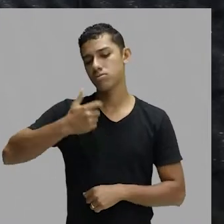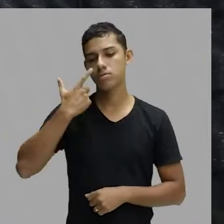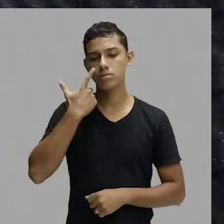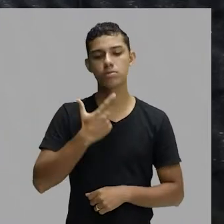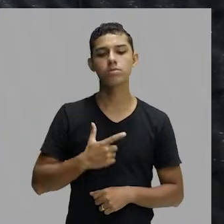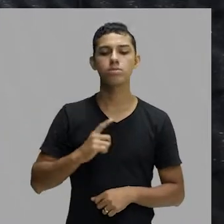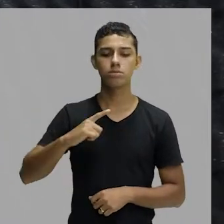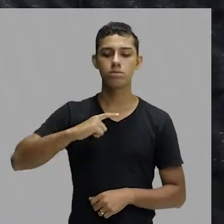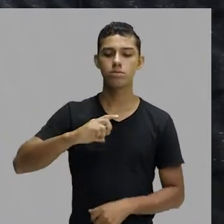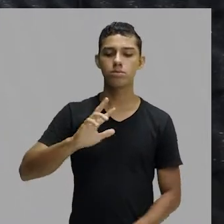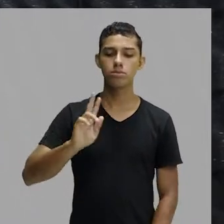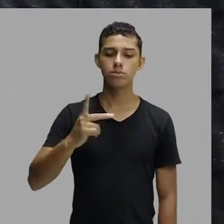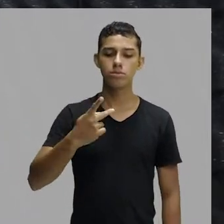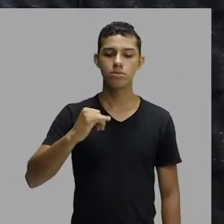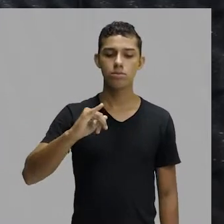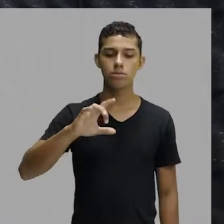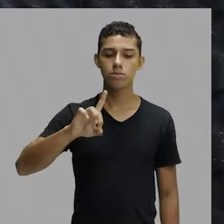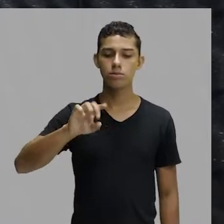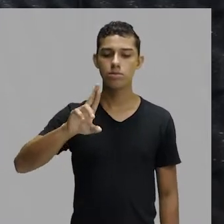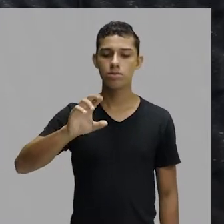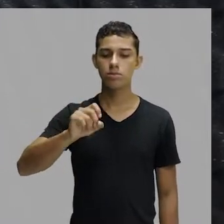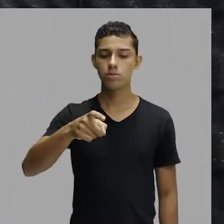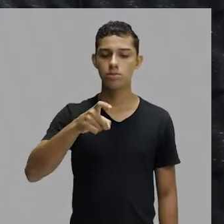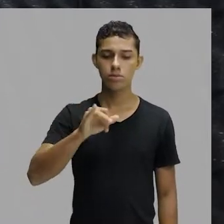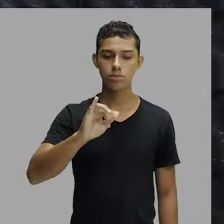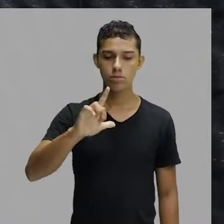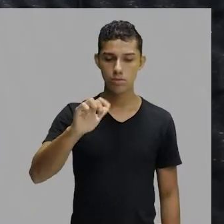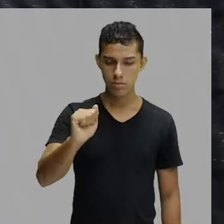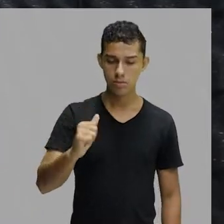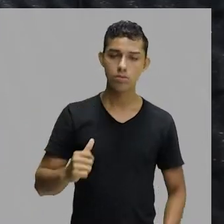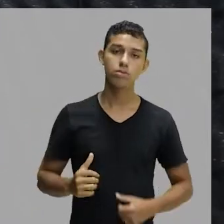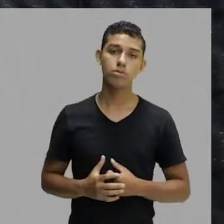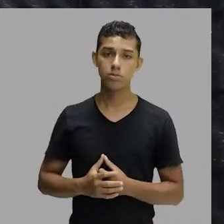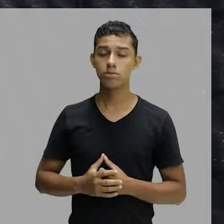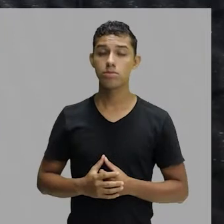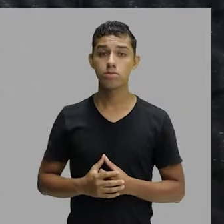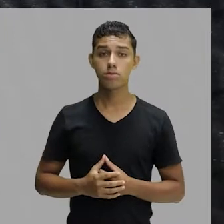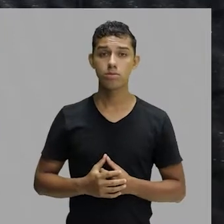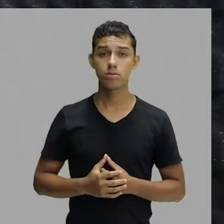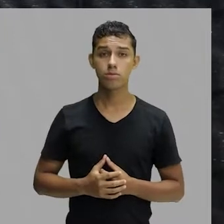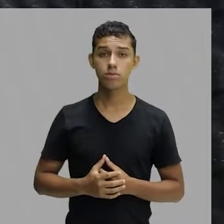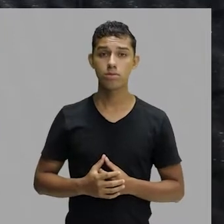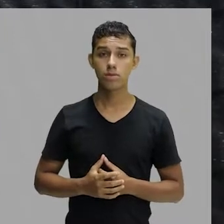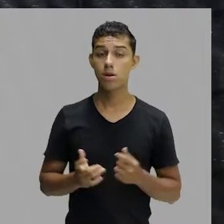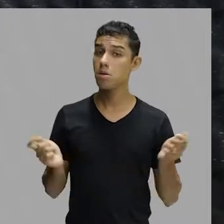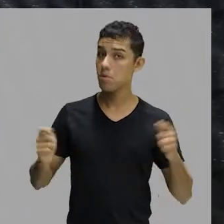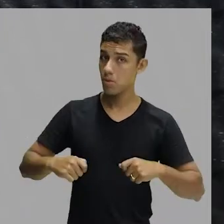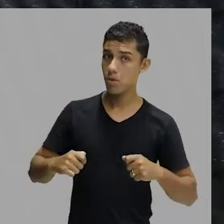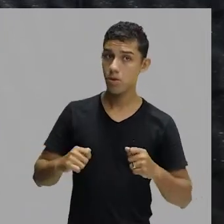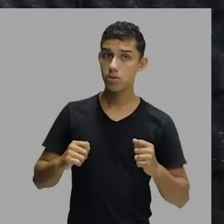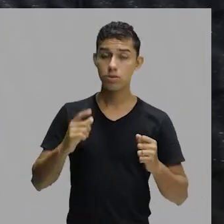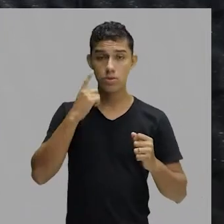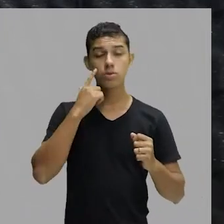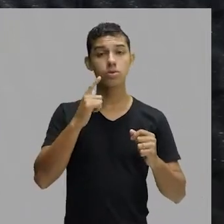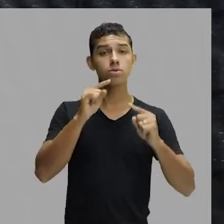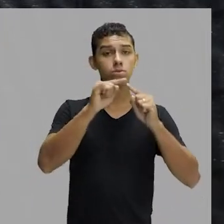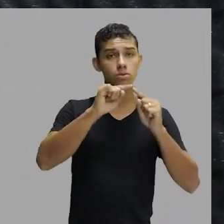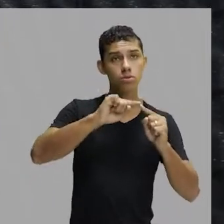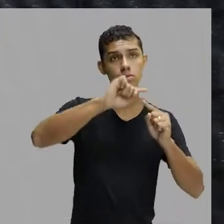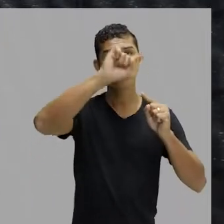a hidroxila, certo? E aí eu vou numerar, que pode ser no sentido